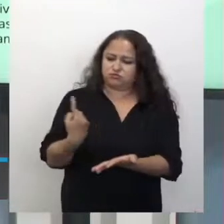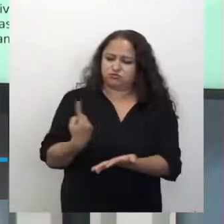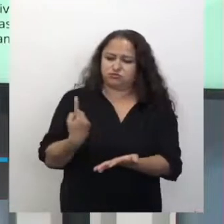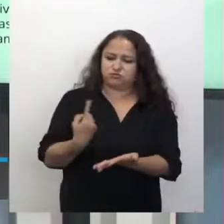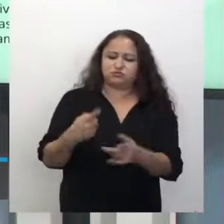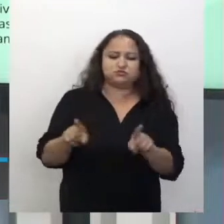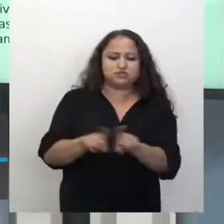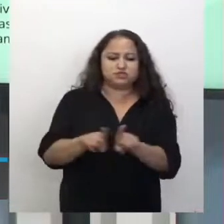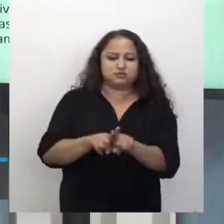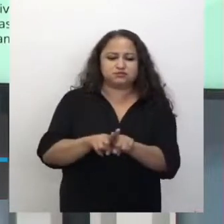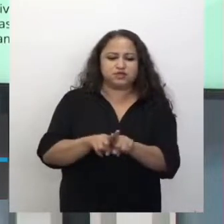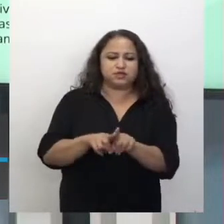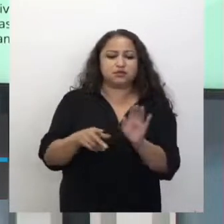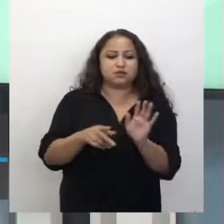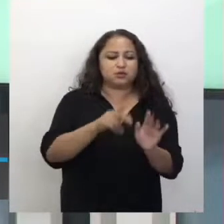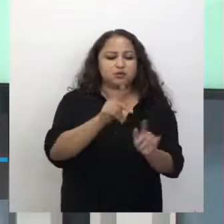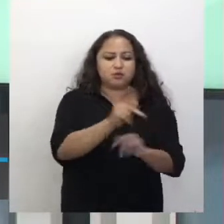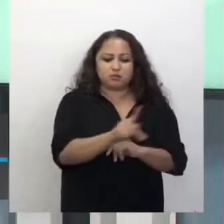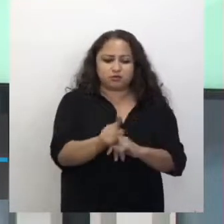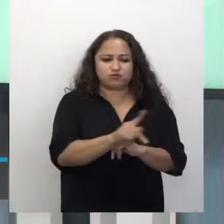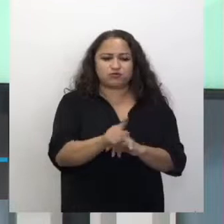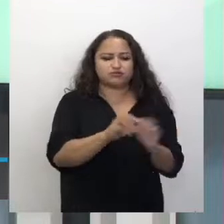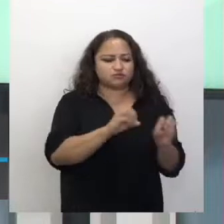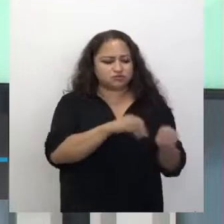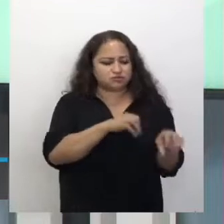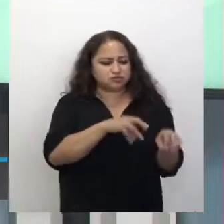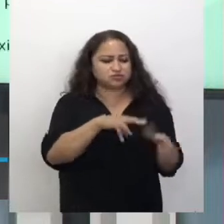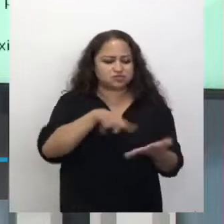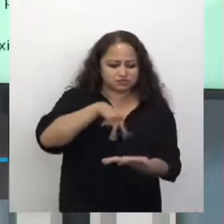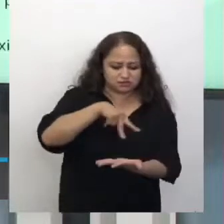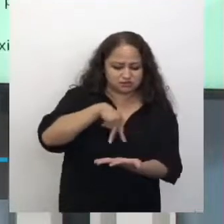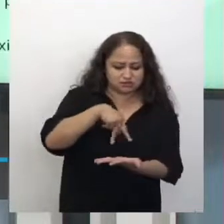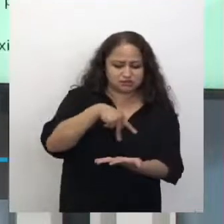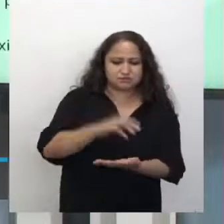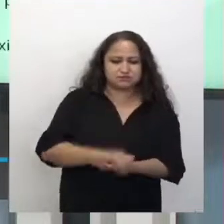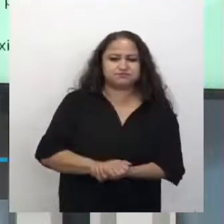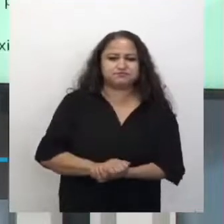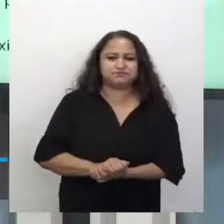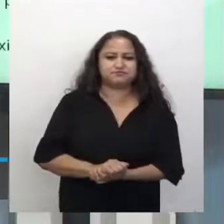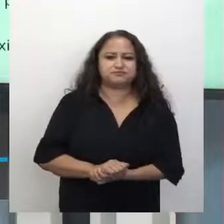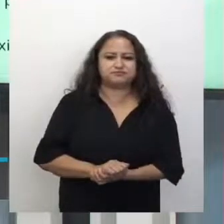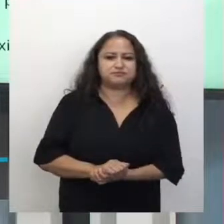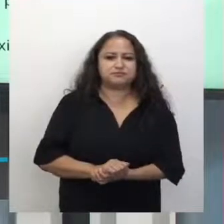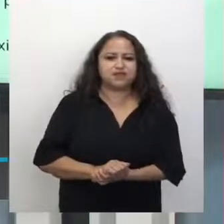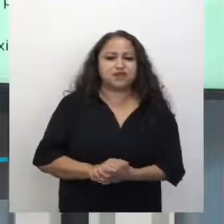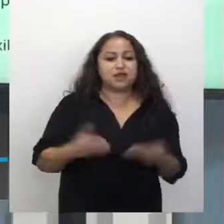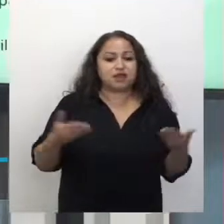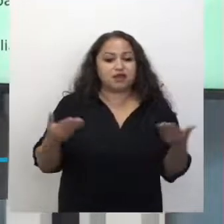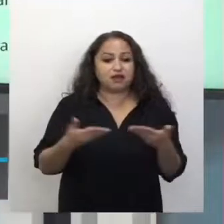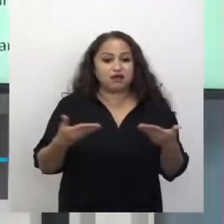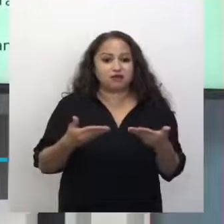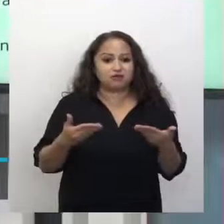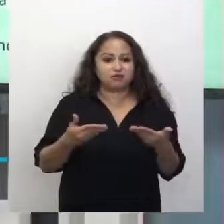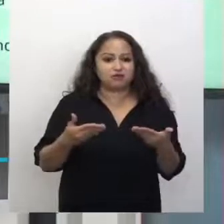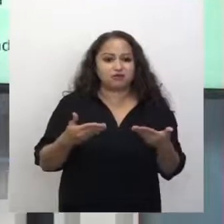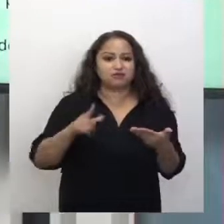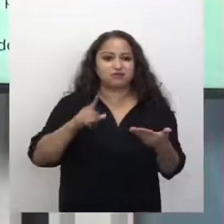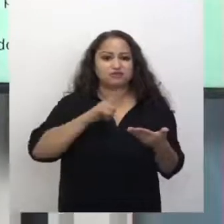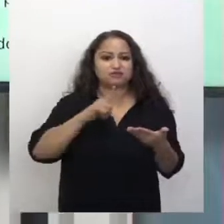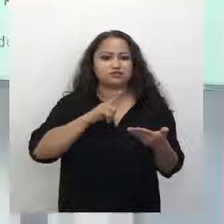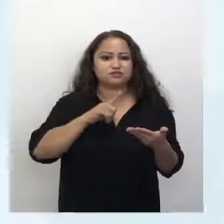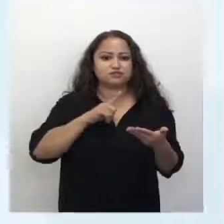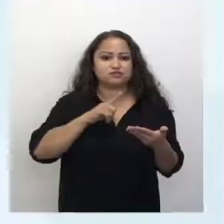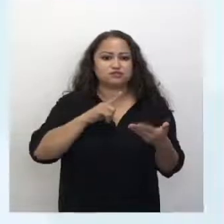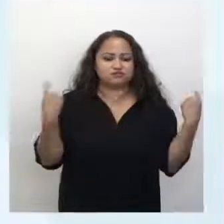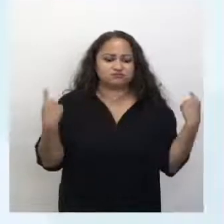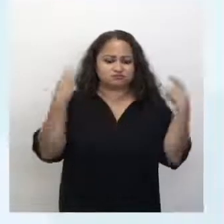tá bom? Isso é bem importante, tá? Então, gente, olha só. Agora, né, a gente vai passar um desafiozinho para